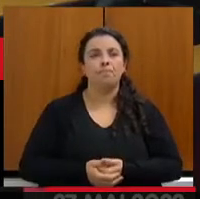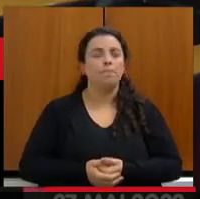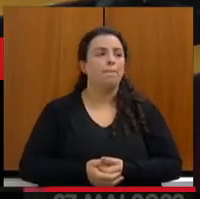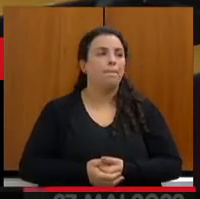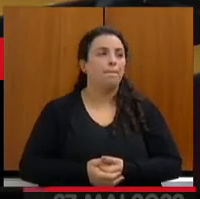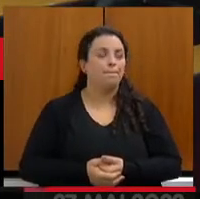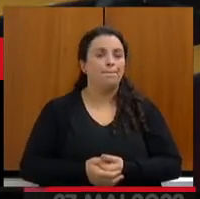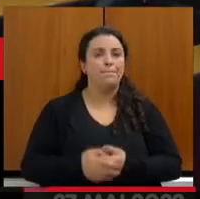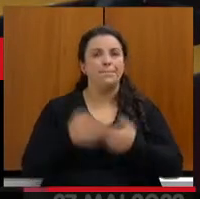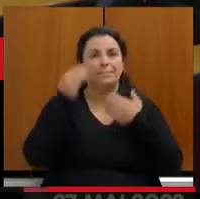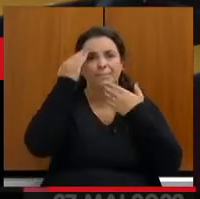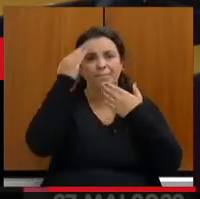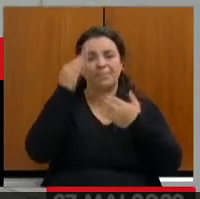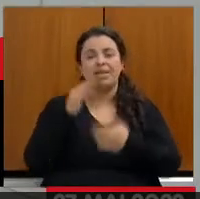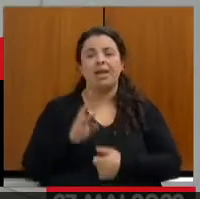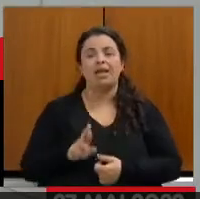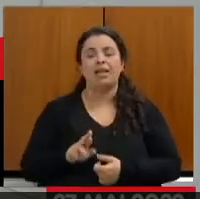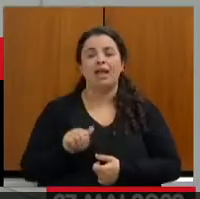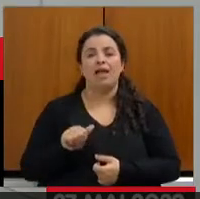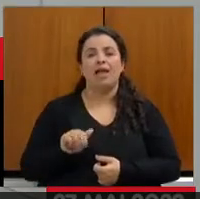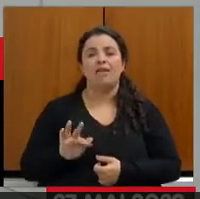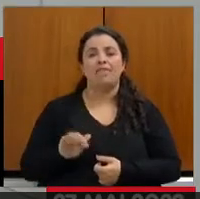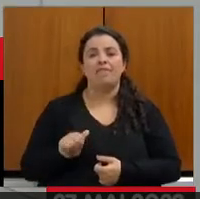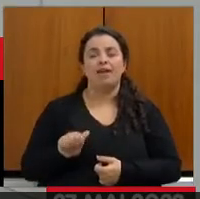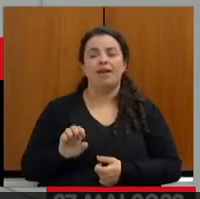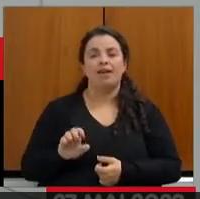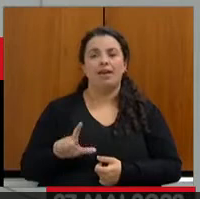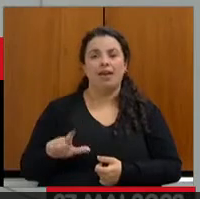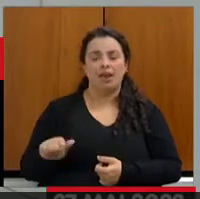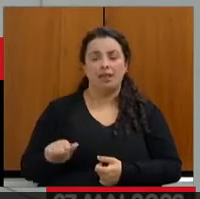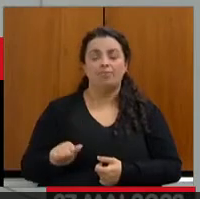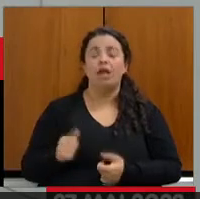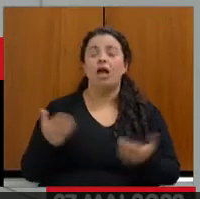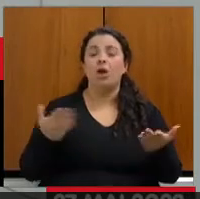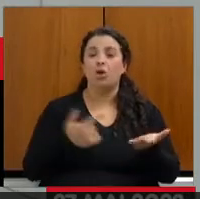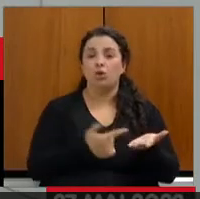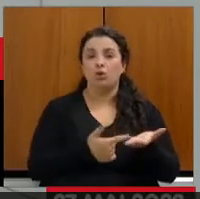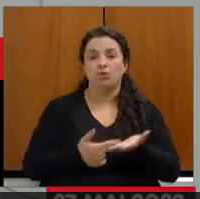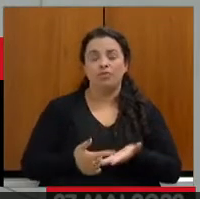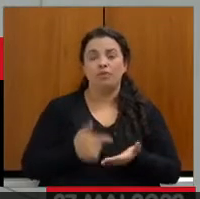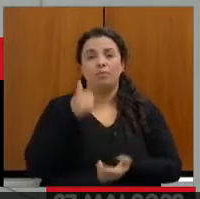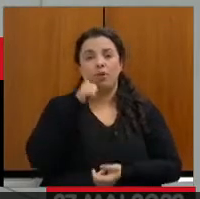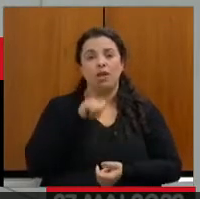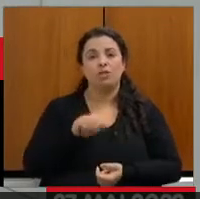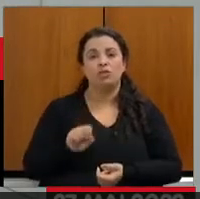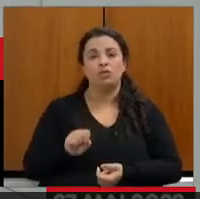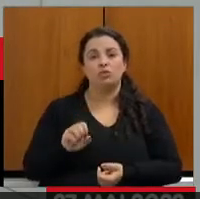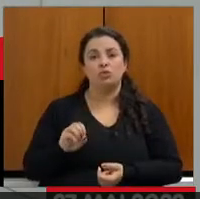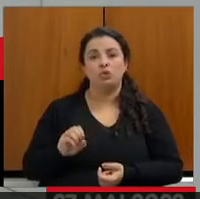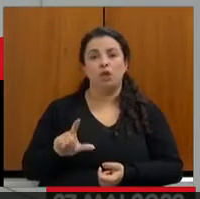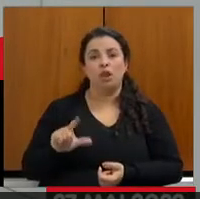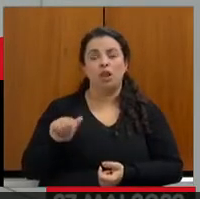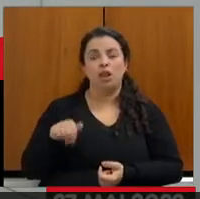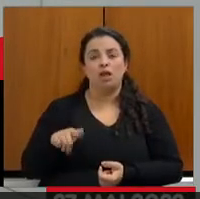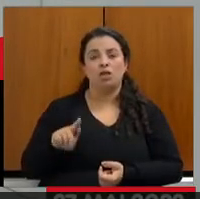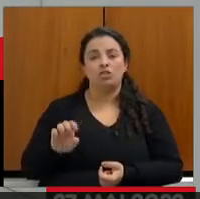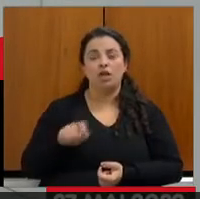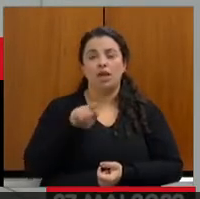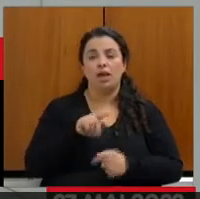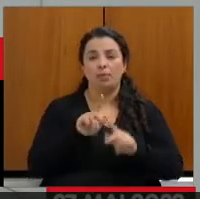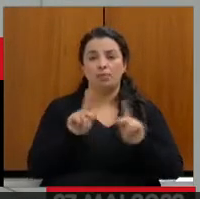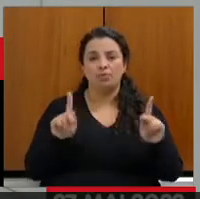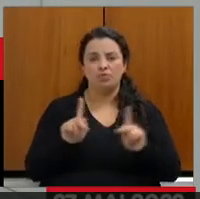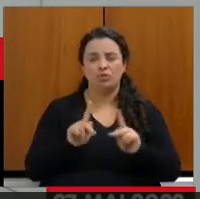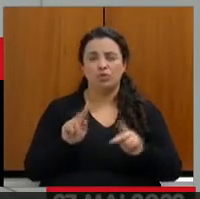bom obrigada Rafaela convida agora a senhora Solange Simões ela quer professora da